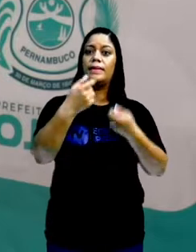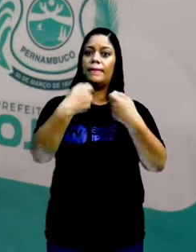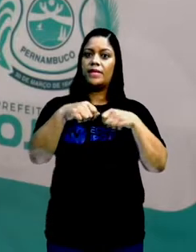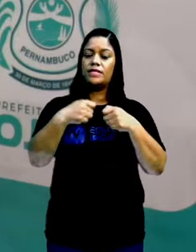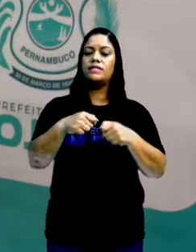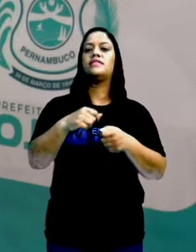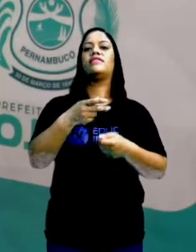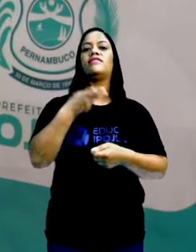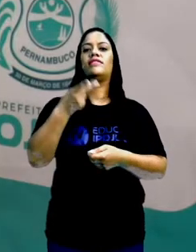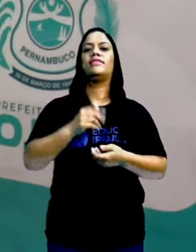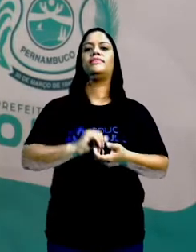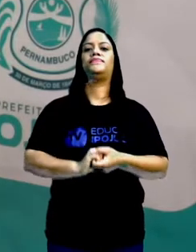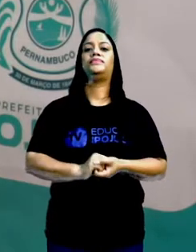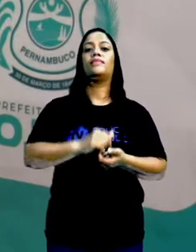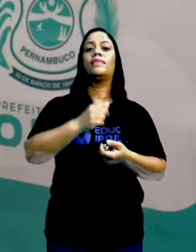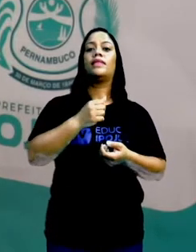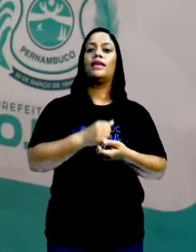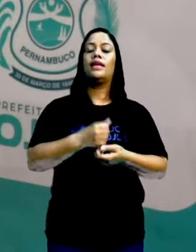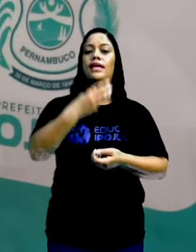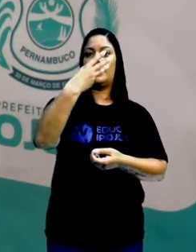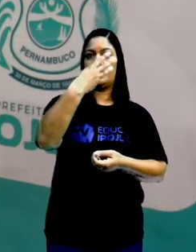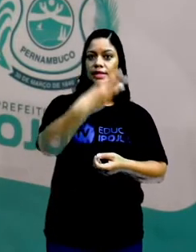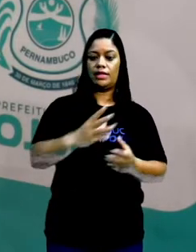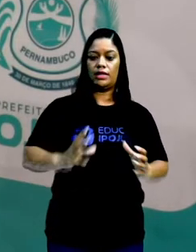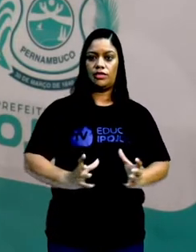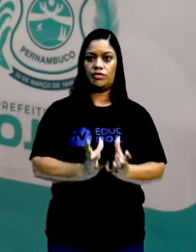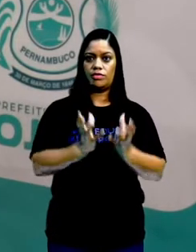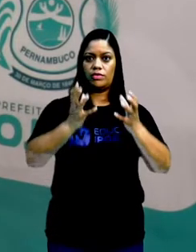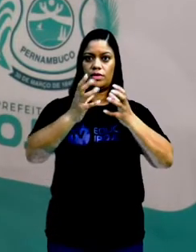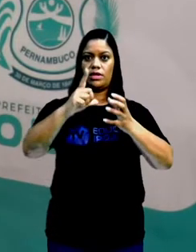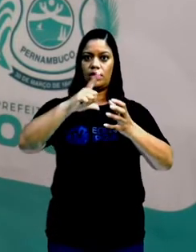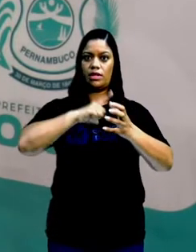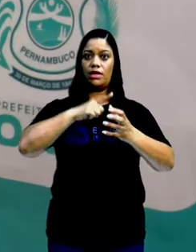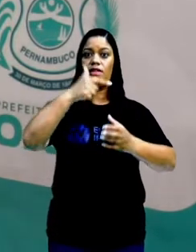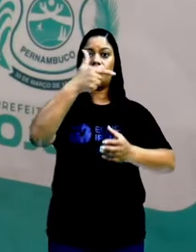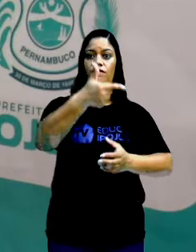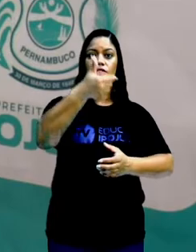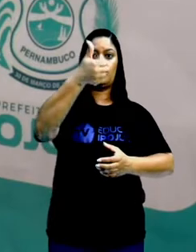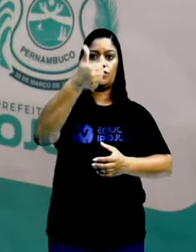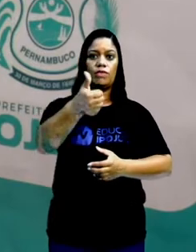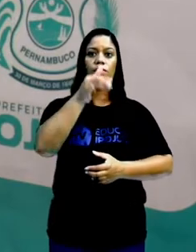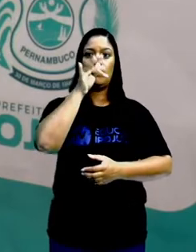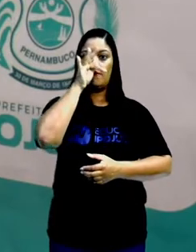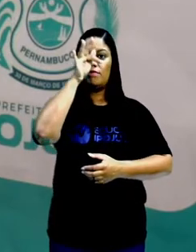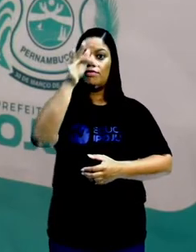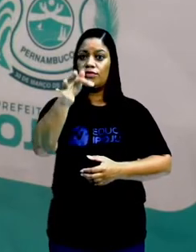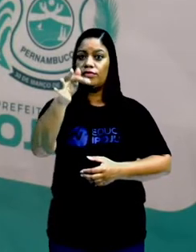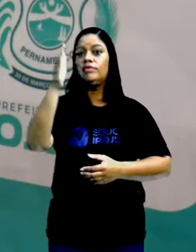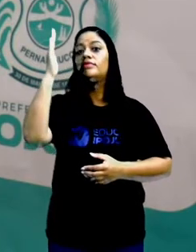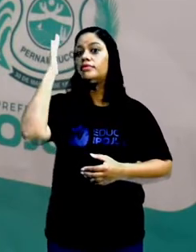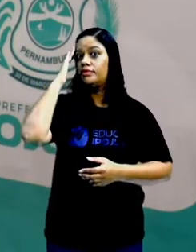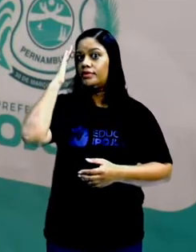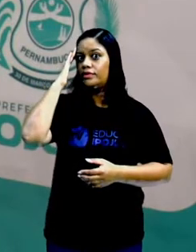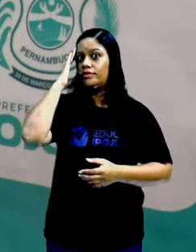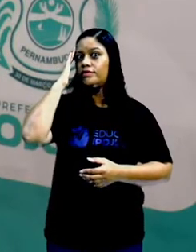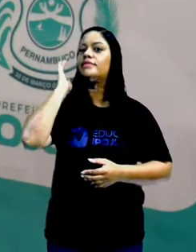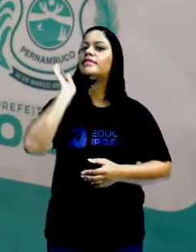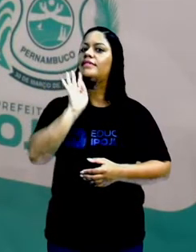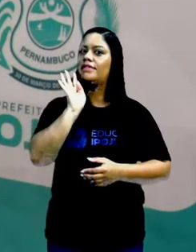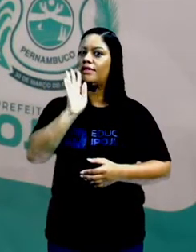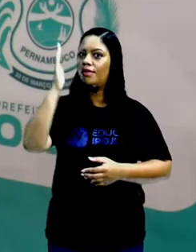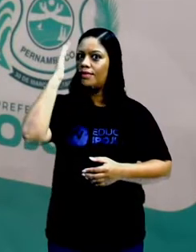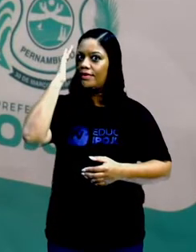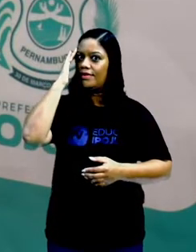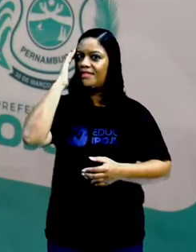ter que dizer, em 3 buquês há 21 flores. Compreendeu? Legal?